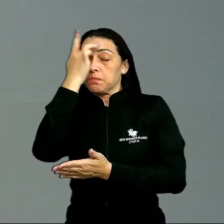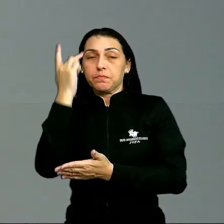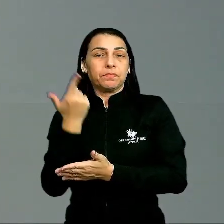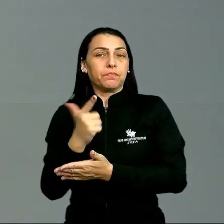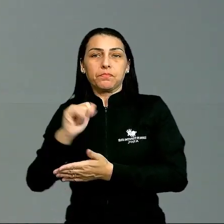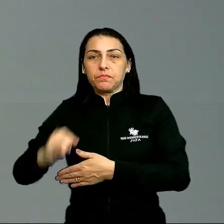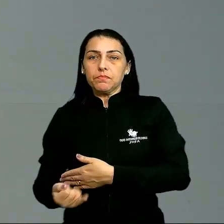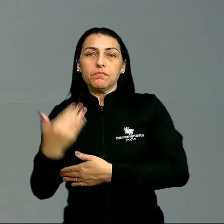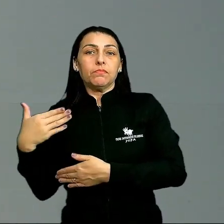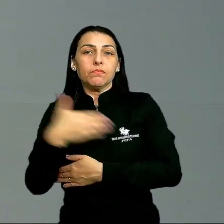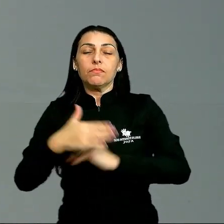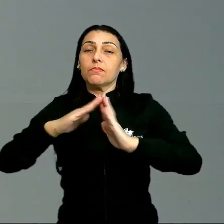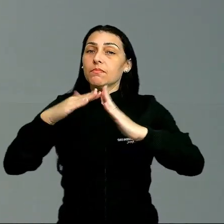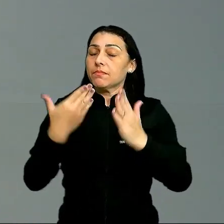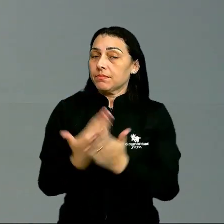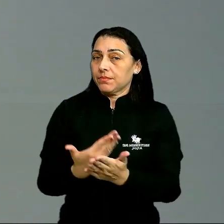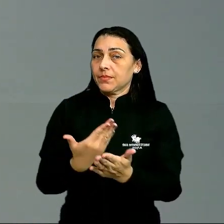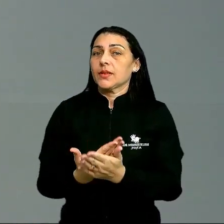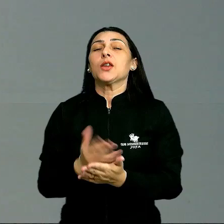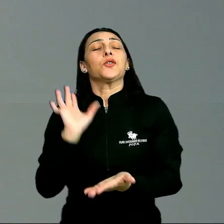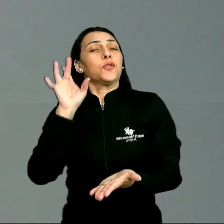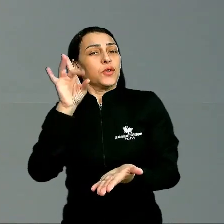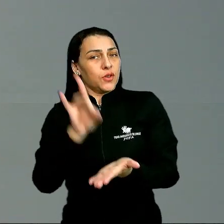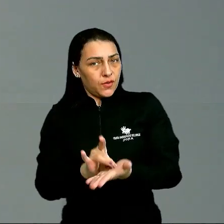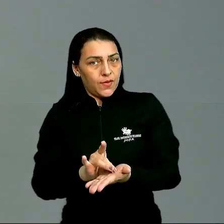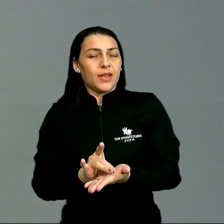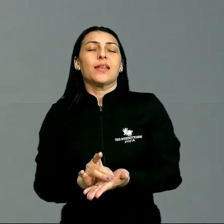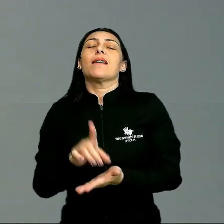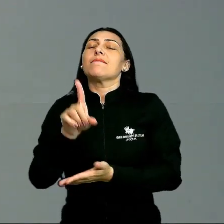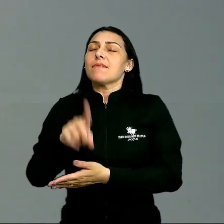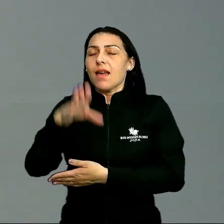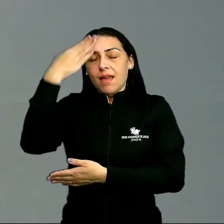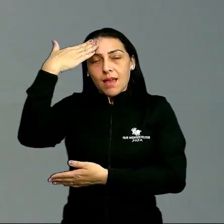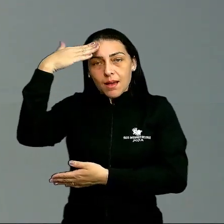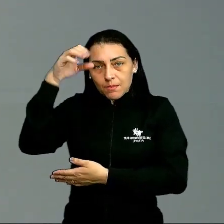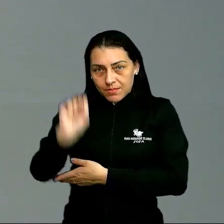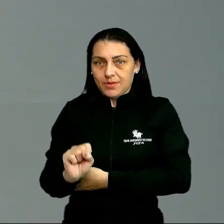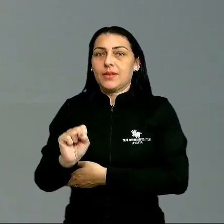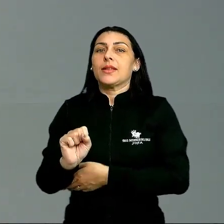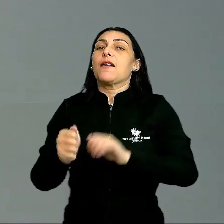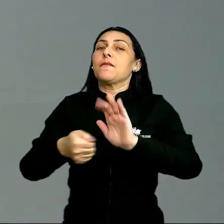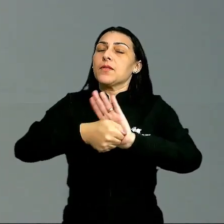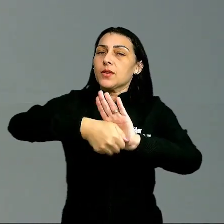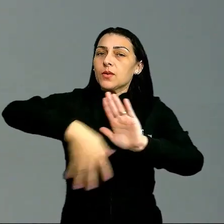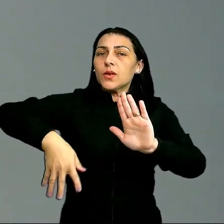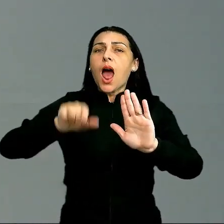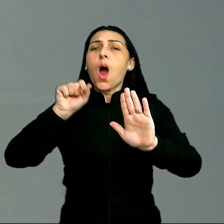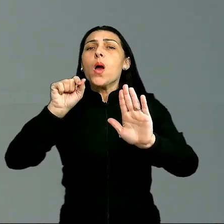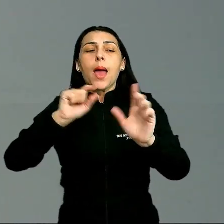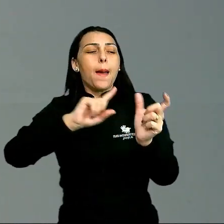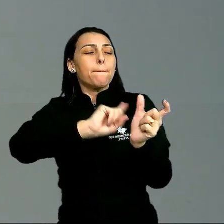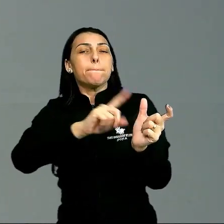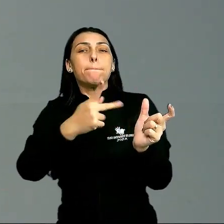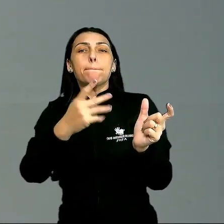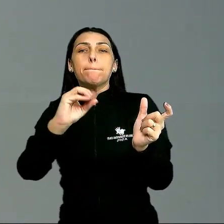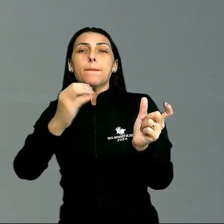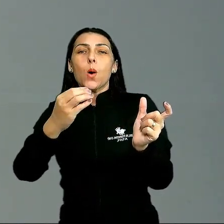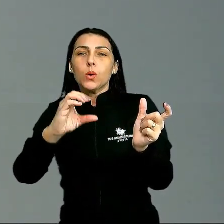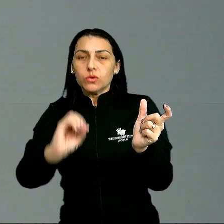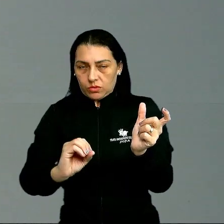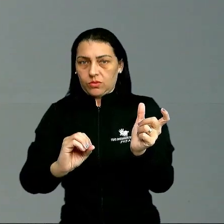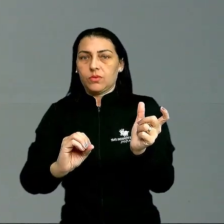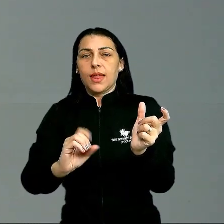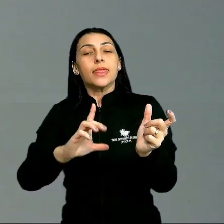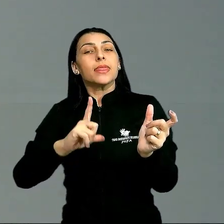de frequentar a escola, que elas são realmente um poço de sabedoria. Está aí a figura de linguagem. Mesmo não tendo ido à escola, elas